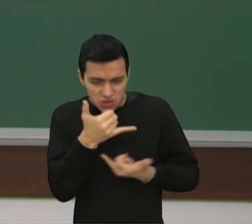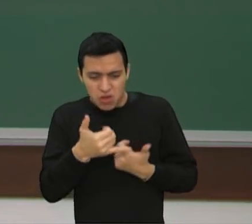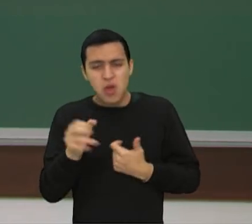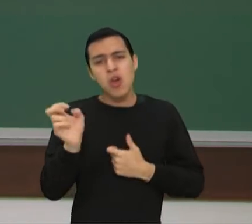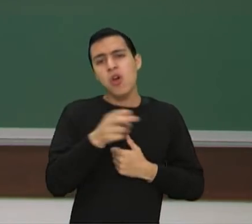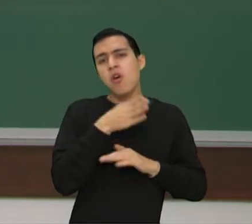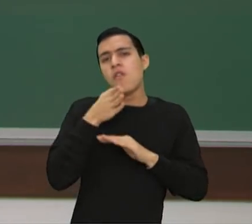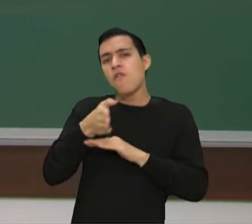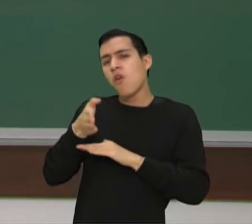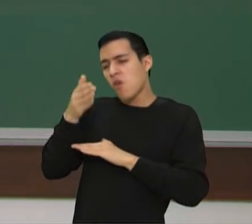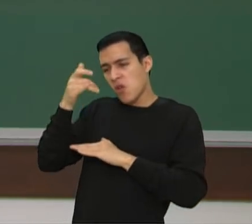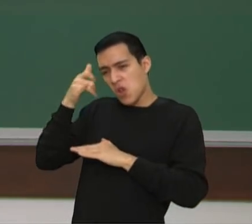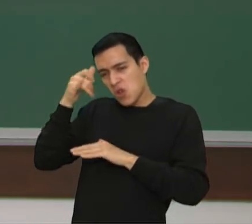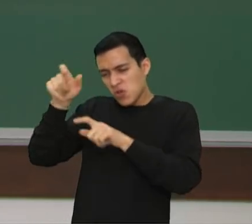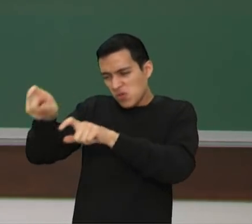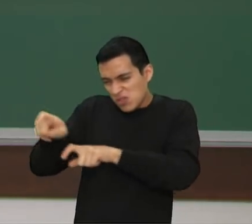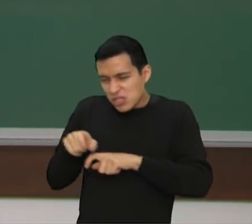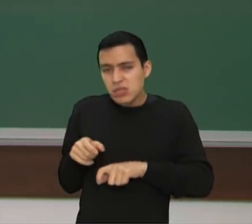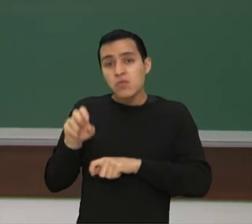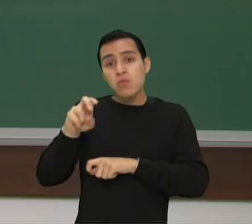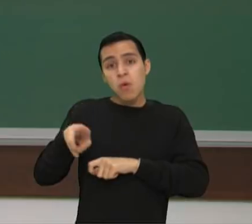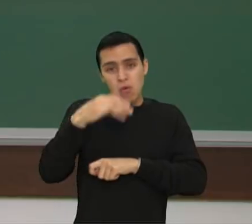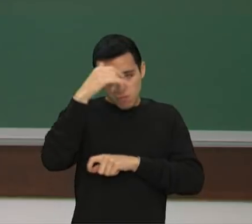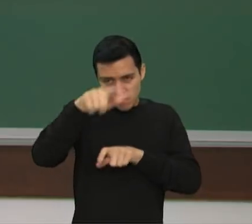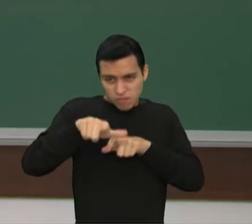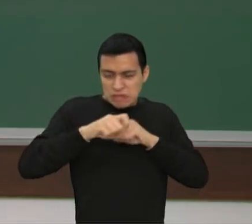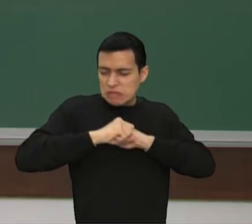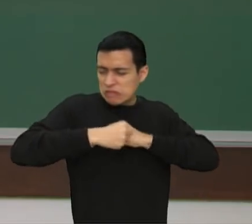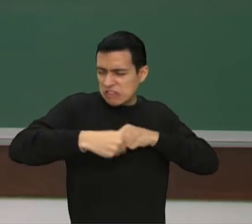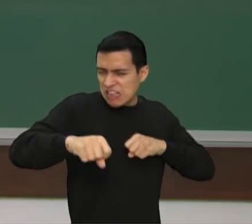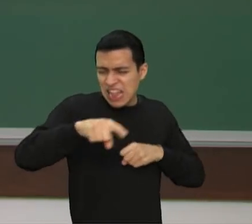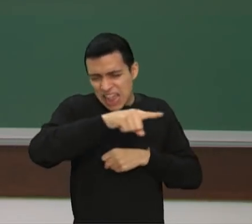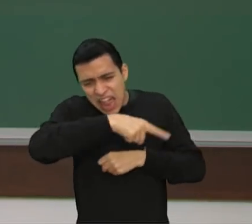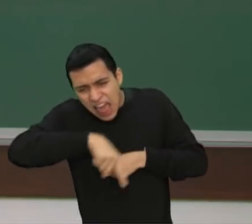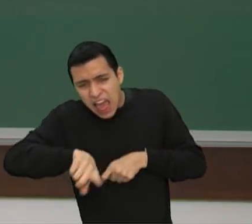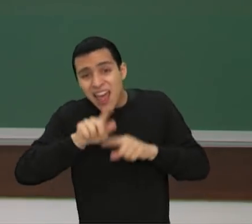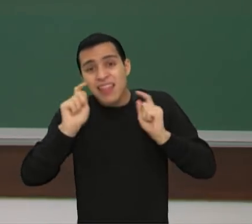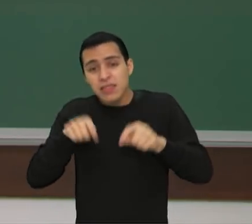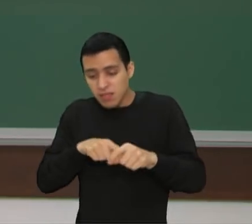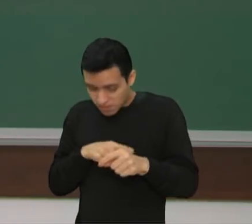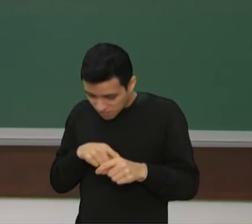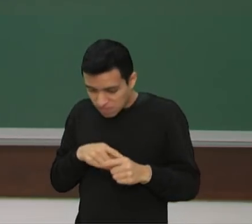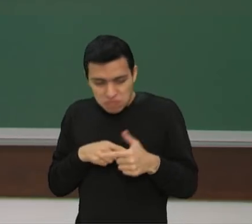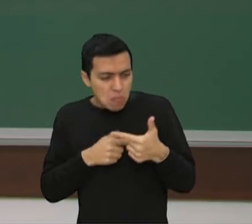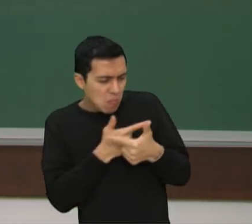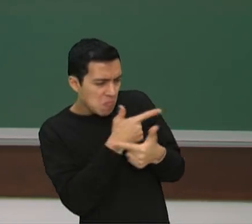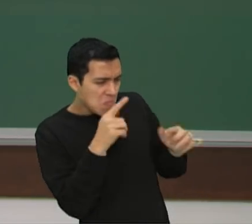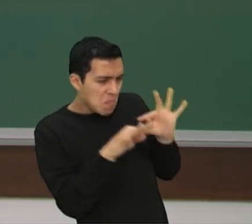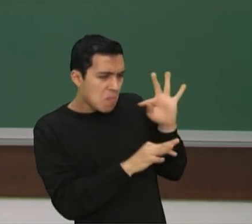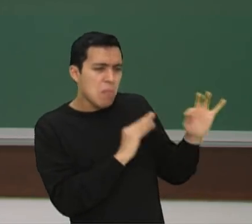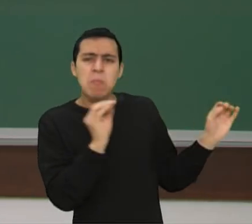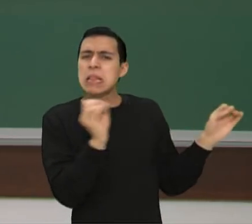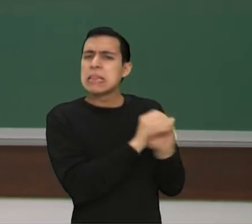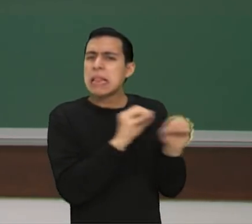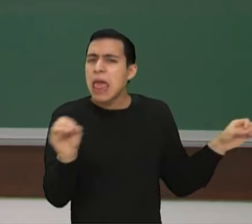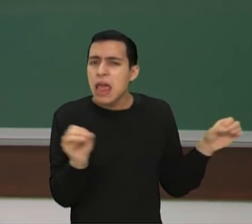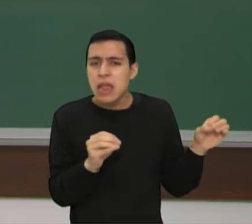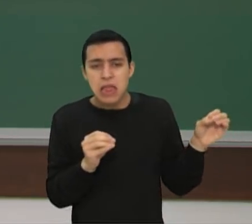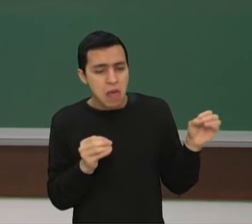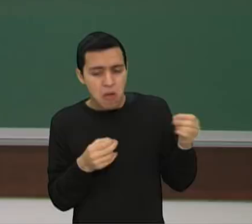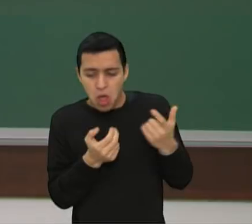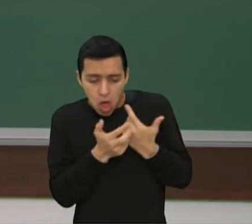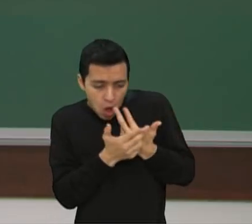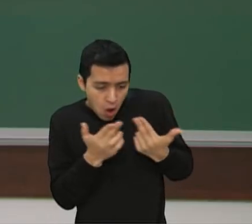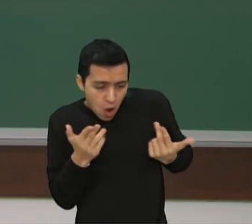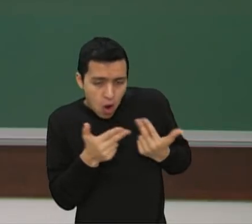num sítio, né, ou numa fazenda, será que nesse lugar eu consigo, mesmo sem ter uma tecnologia, mesmo sem ter levado algo